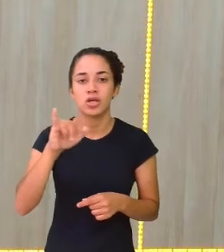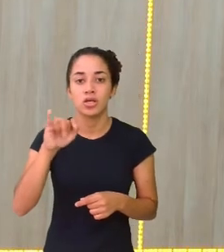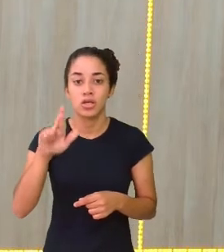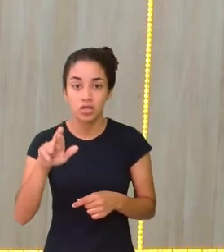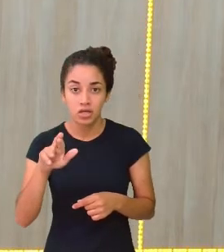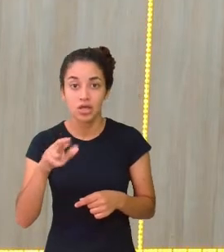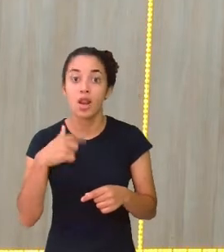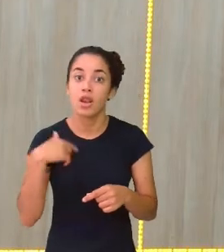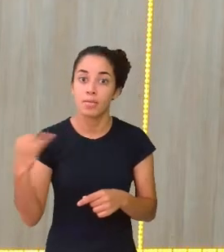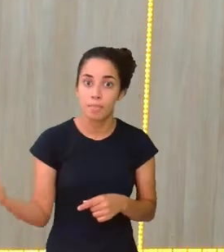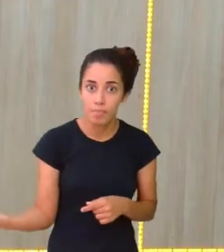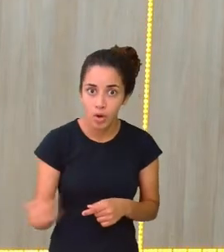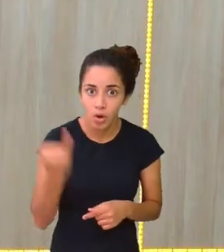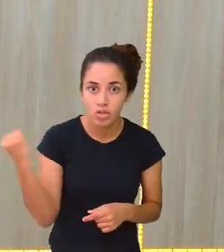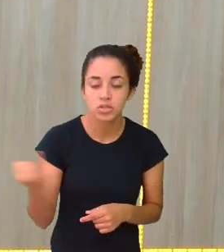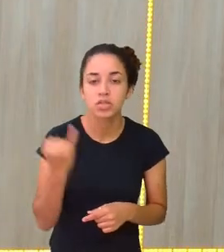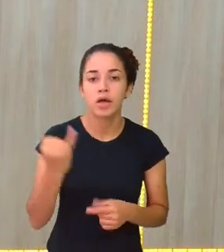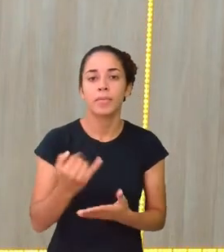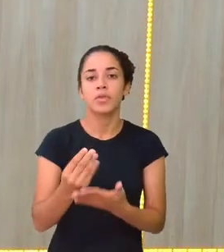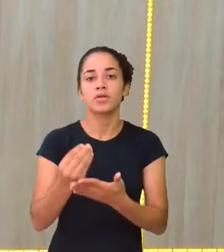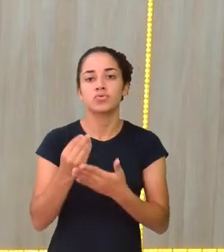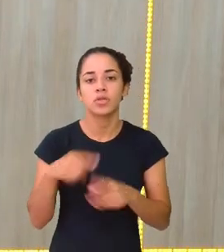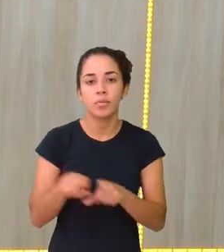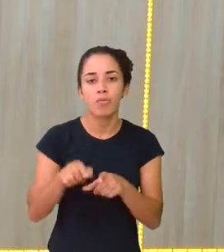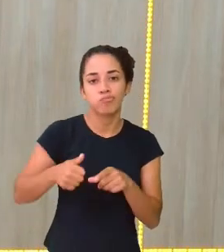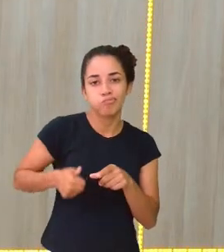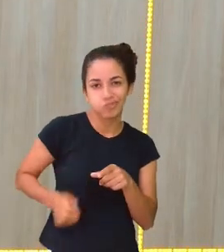fezes e vão ajudar a eliminar.